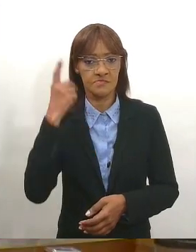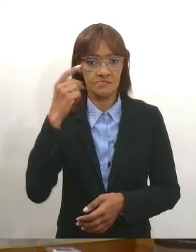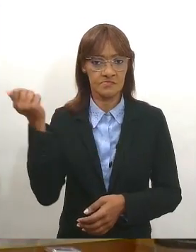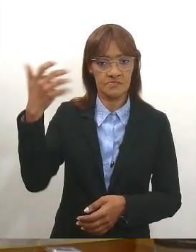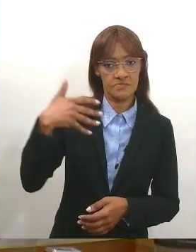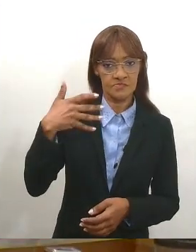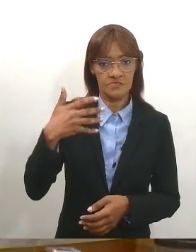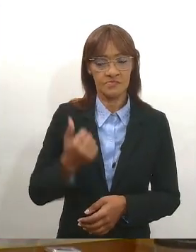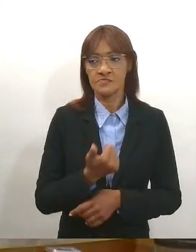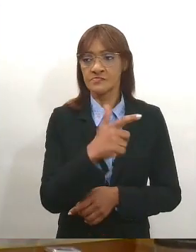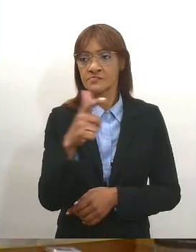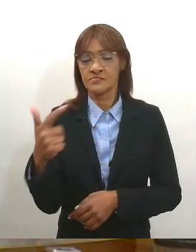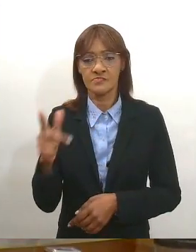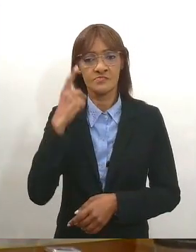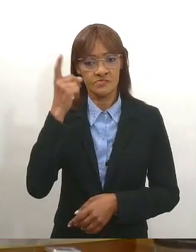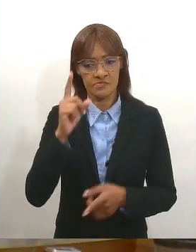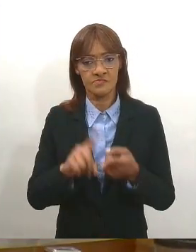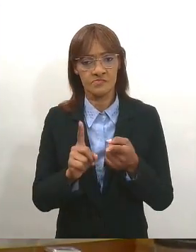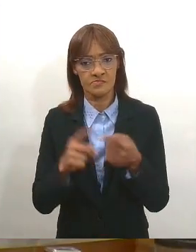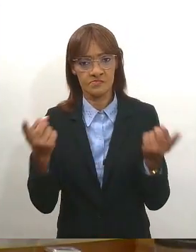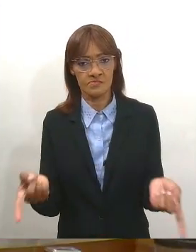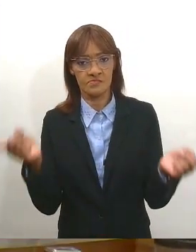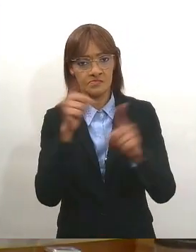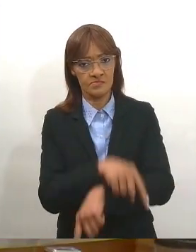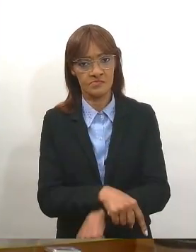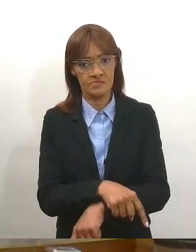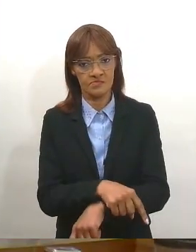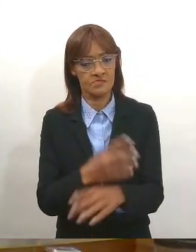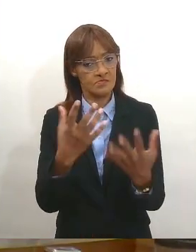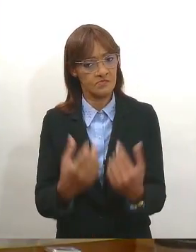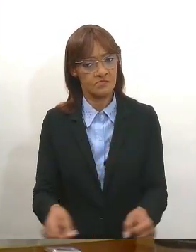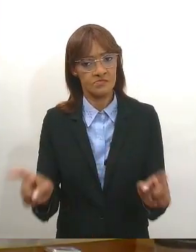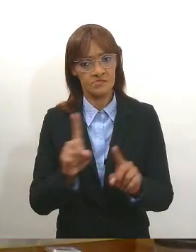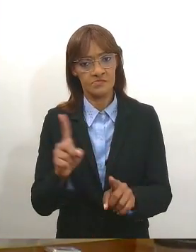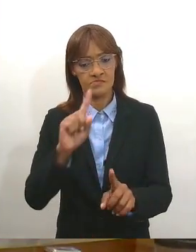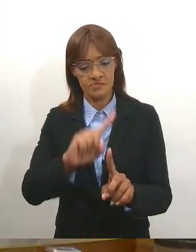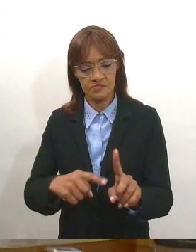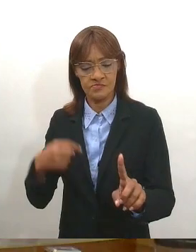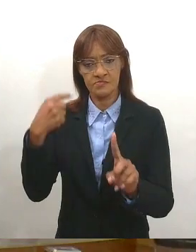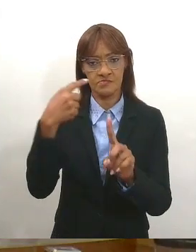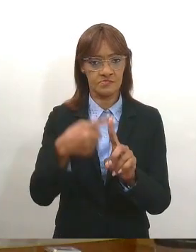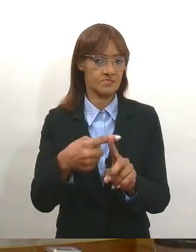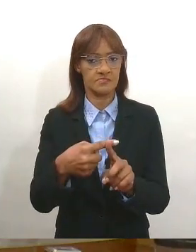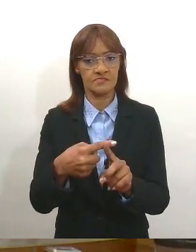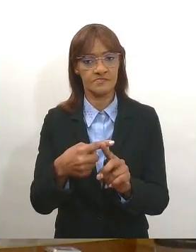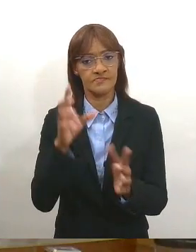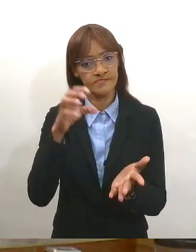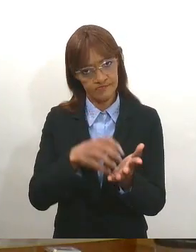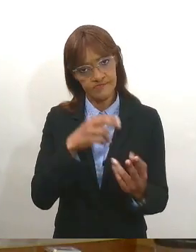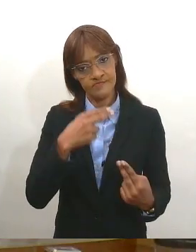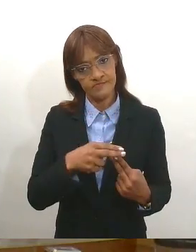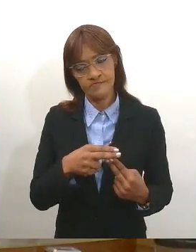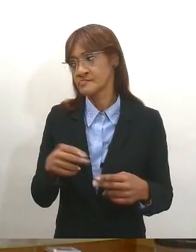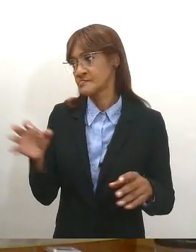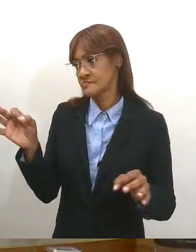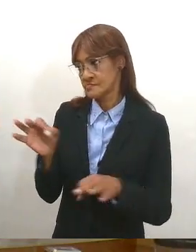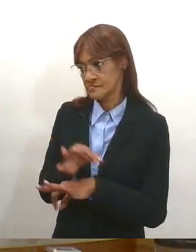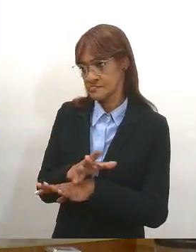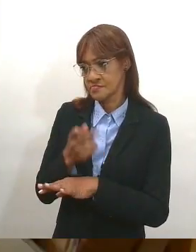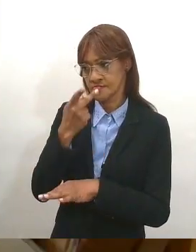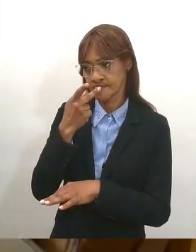a esse absurdo que vem acontecendo no órgão de trânsito do Sergipe. Era isso que eu queria deixar registrado na manhã de hoje, colegas deputados e